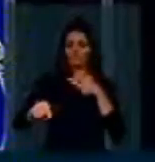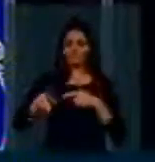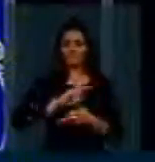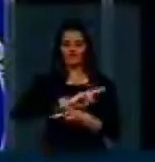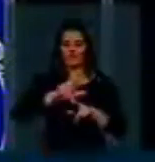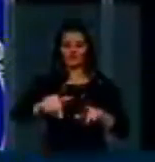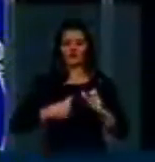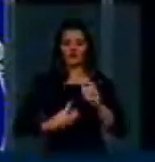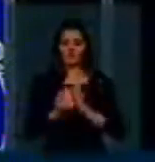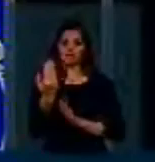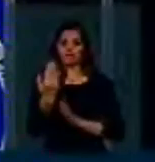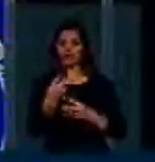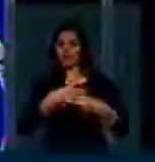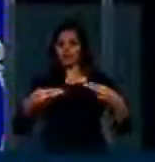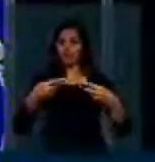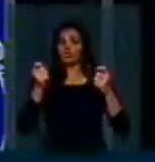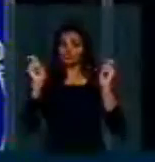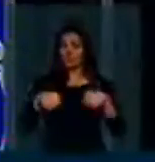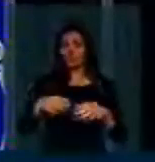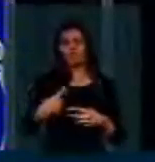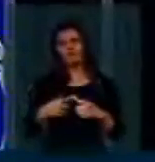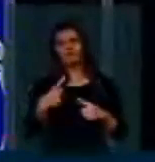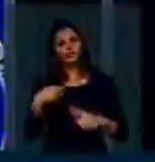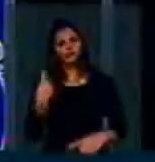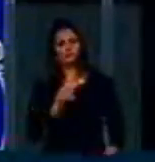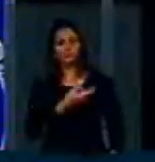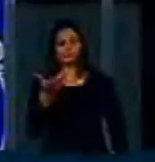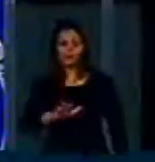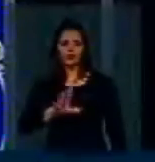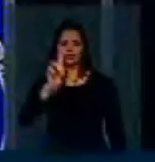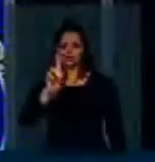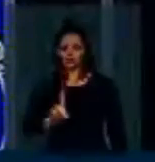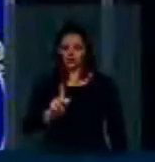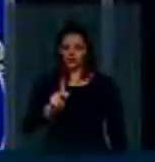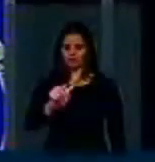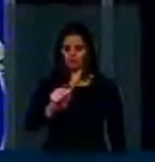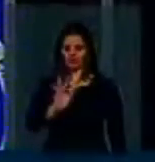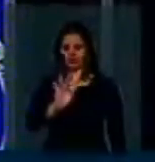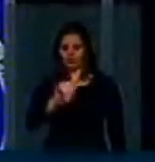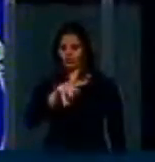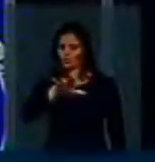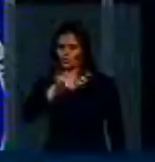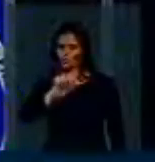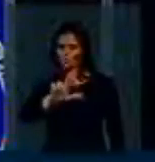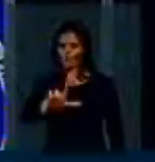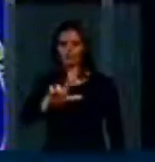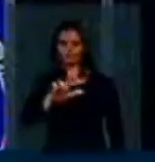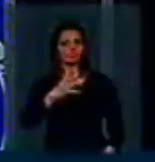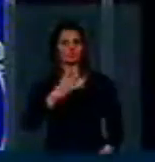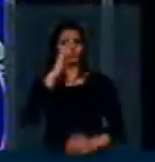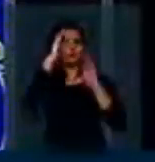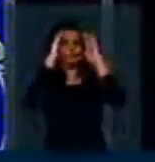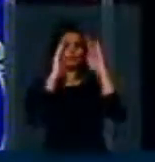diversa gama de fatores. Não queremos que o direito patrimonial seja ferido, mas a gente não pode delegar ao presidente